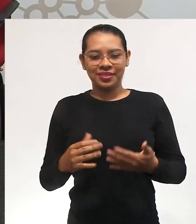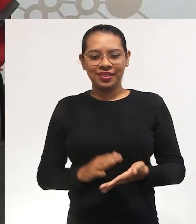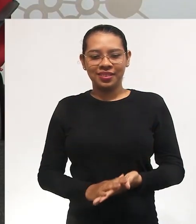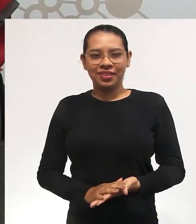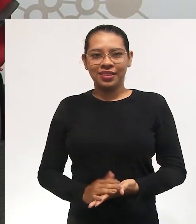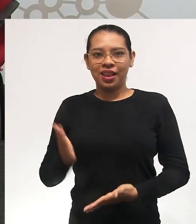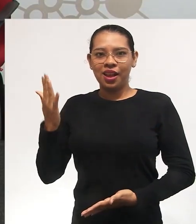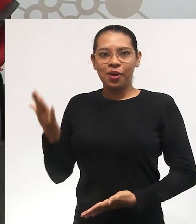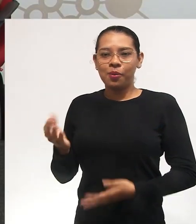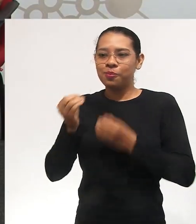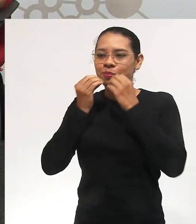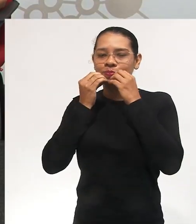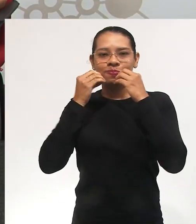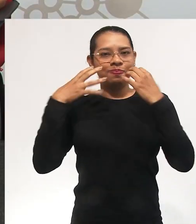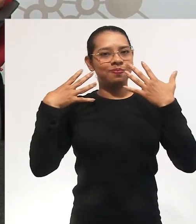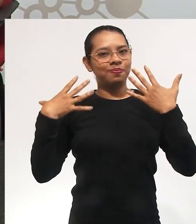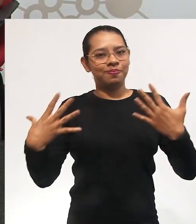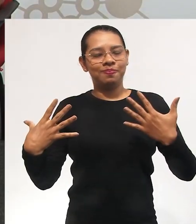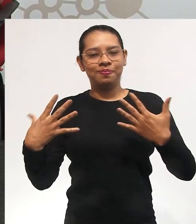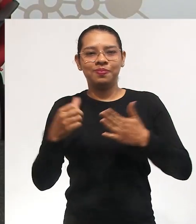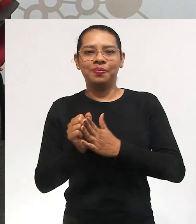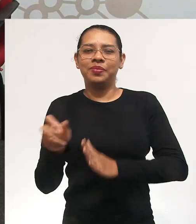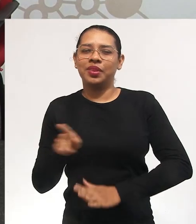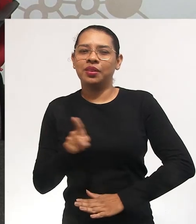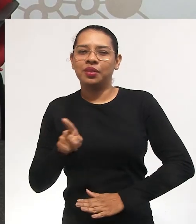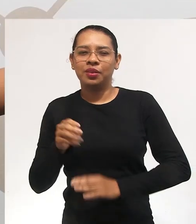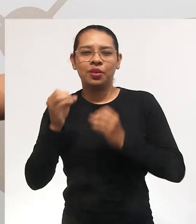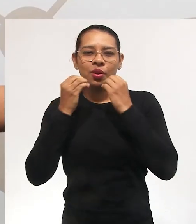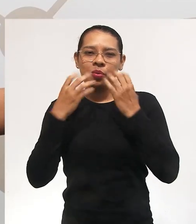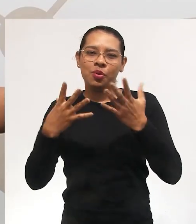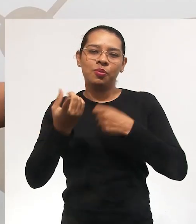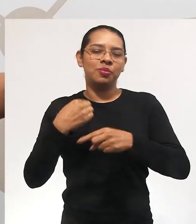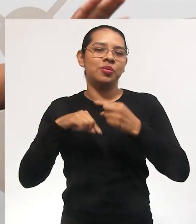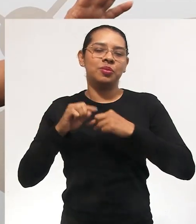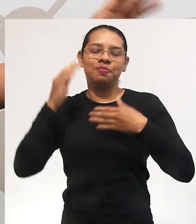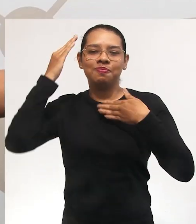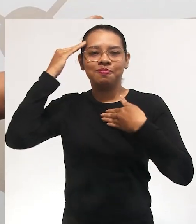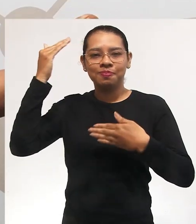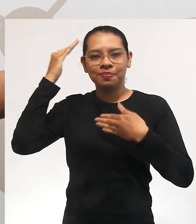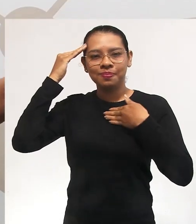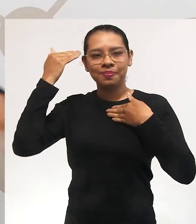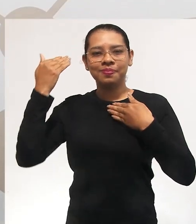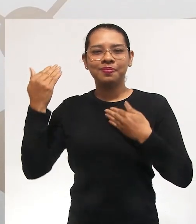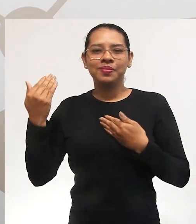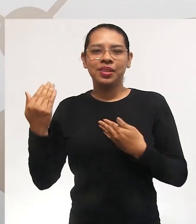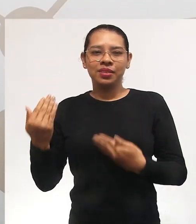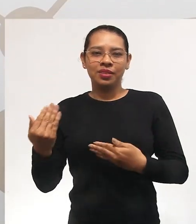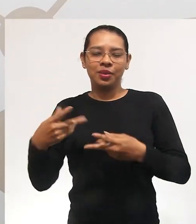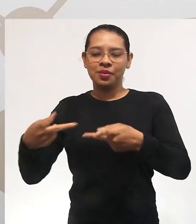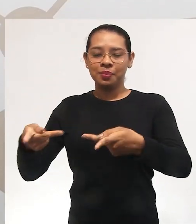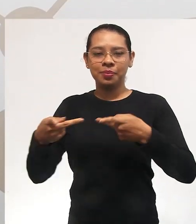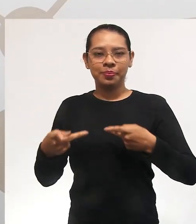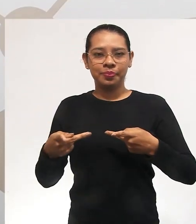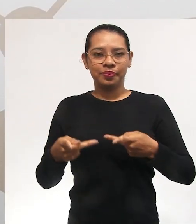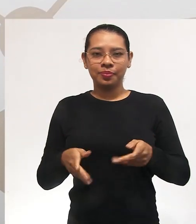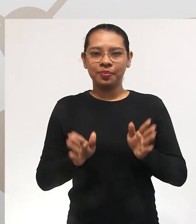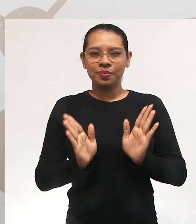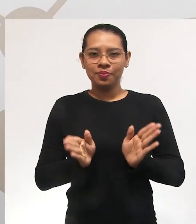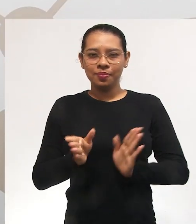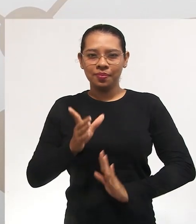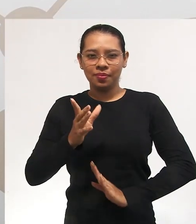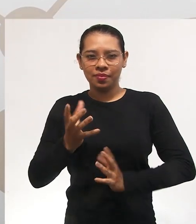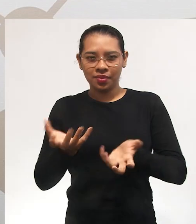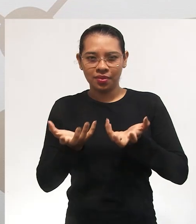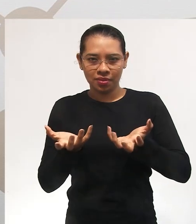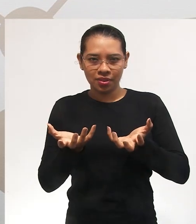Muito orgulho mesmo. E ela é ótima. Nossa, a Ana Cláudia é super. Obrigada. Gratidão pelo convite.